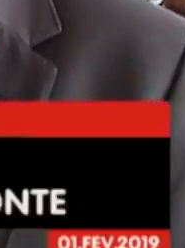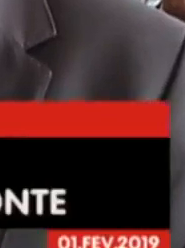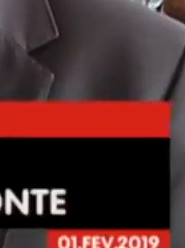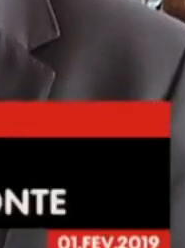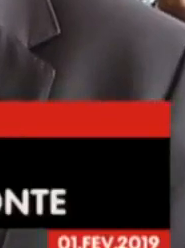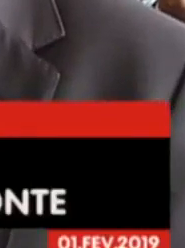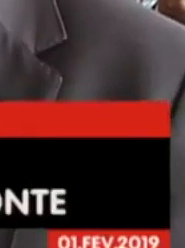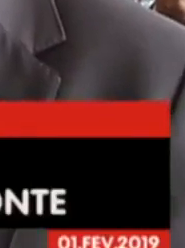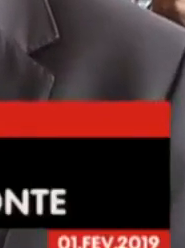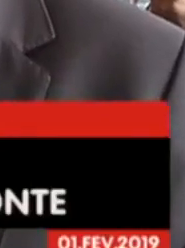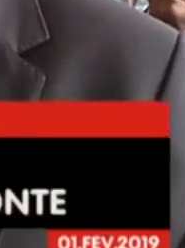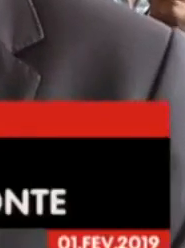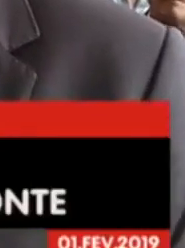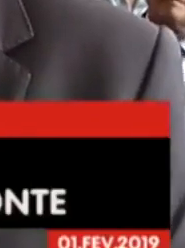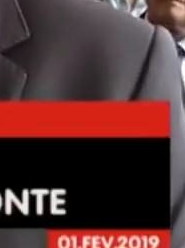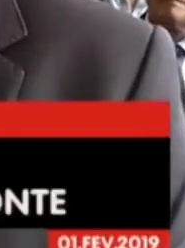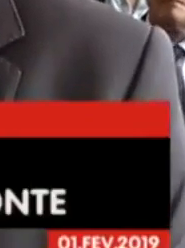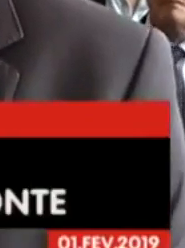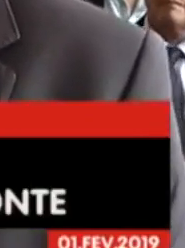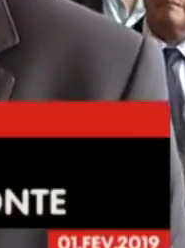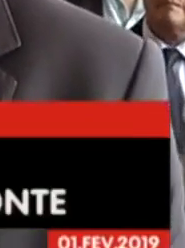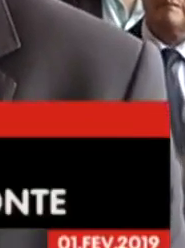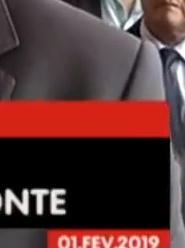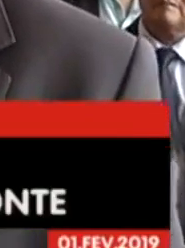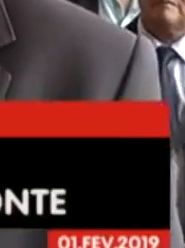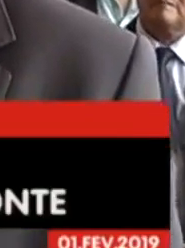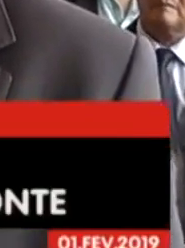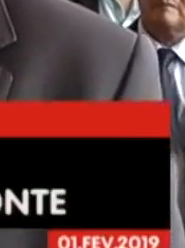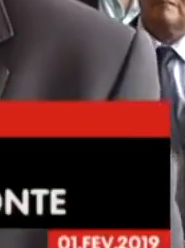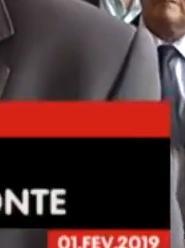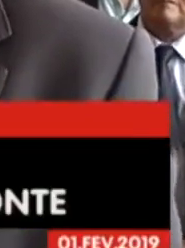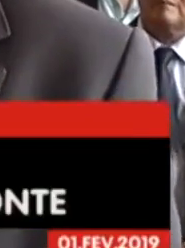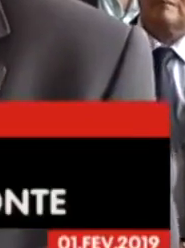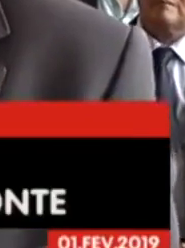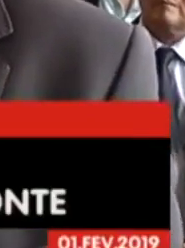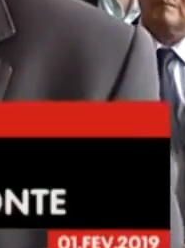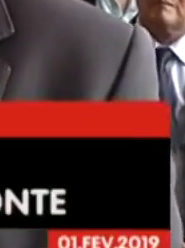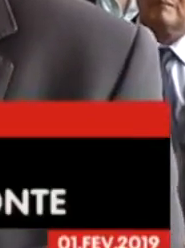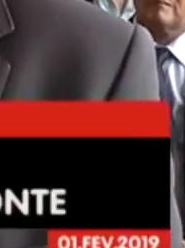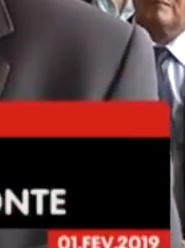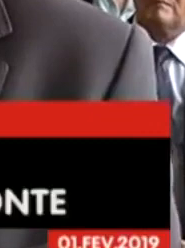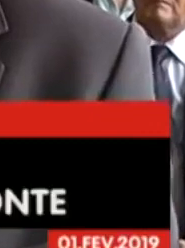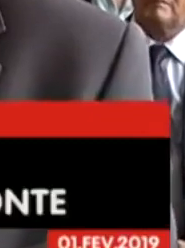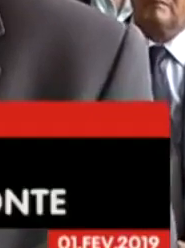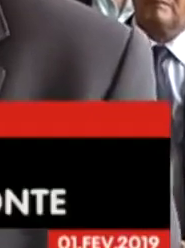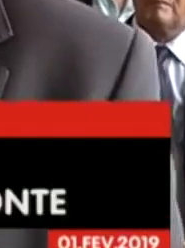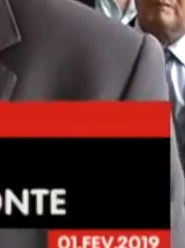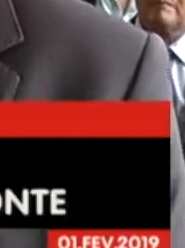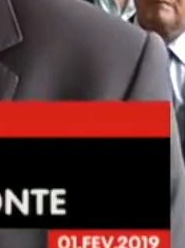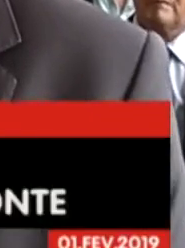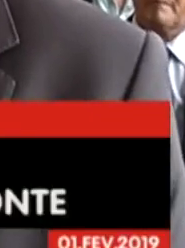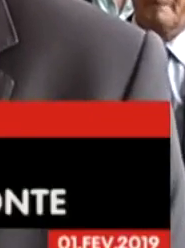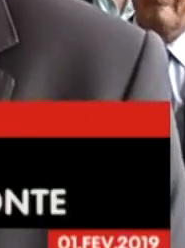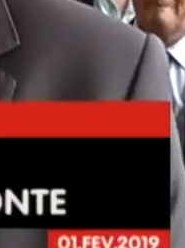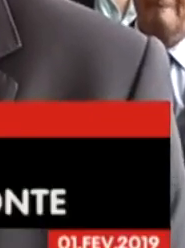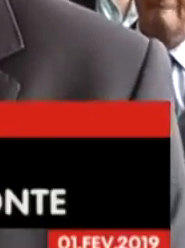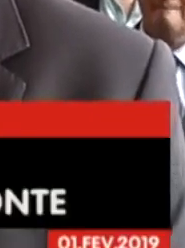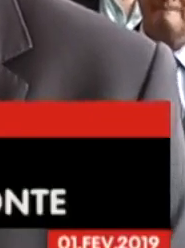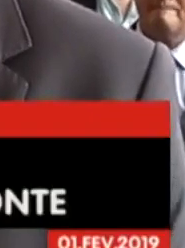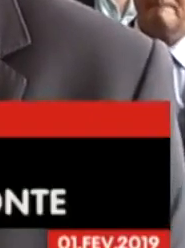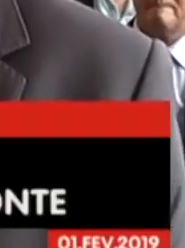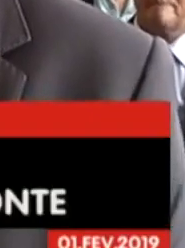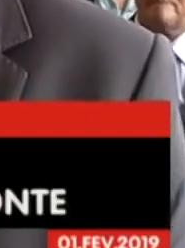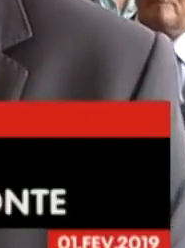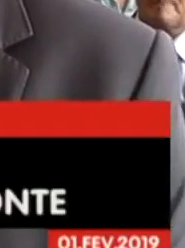lá na região que tem atuado muito bem. Foi um deputado que a nossa cidade deu para ele 8.600 votos, que foi o deputado Paulo Guedes, né,